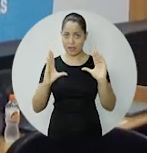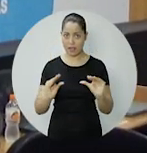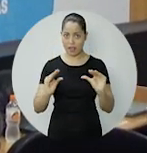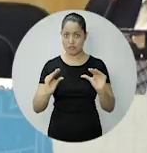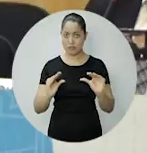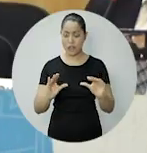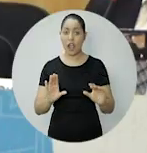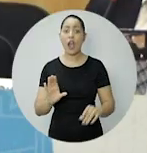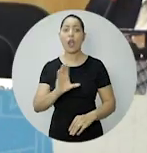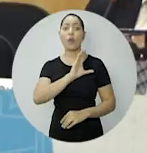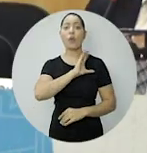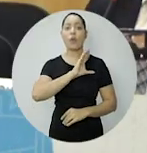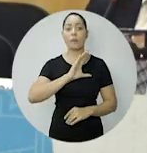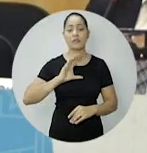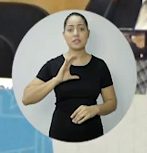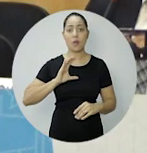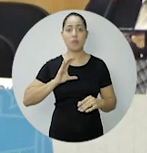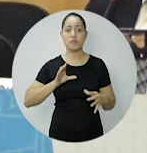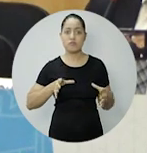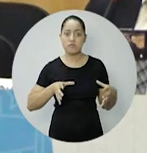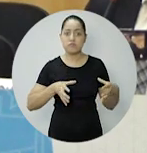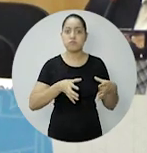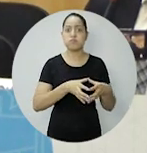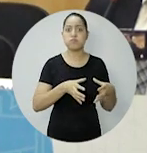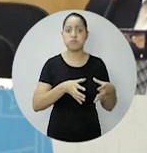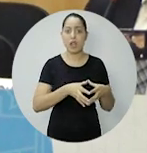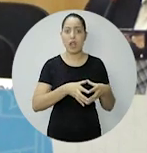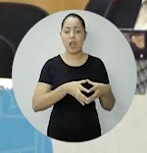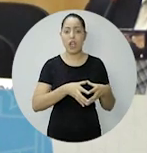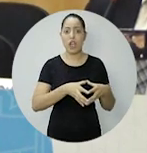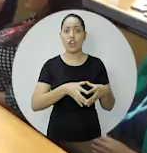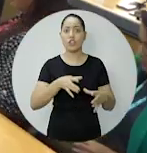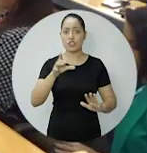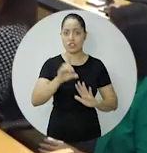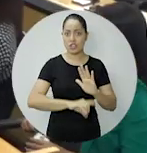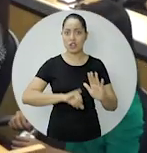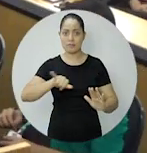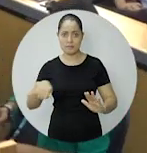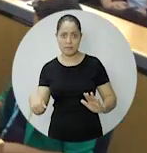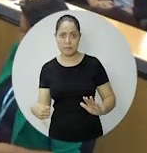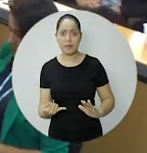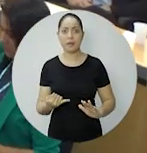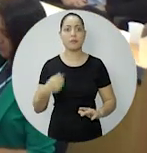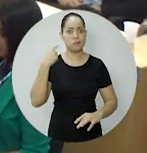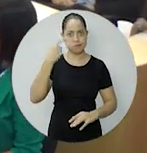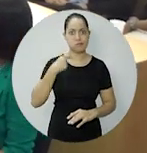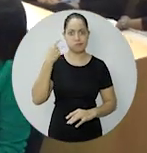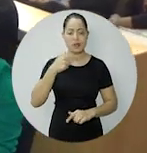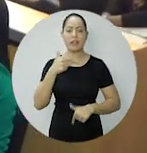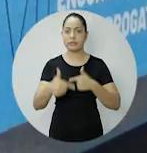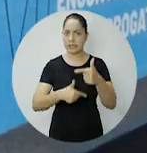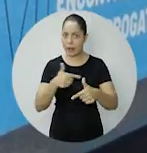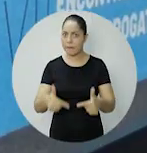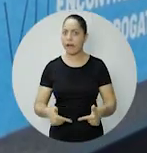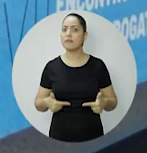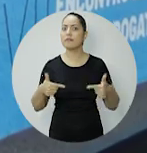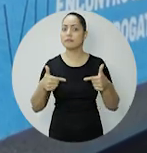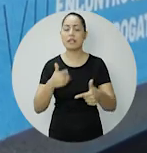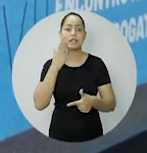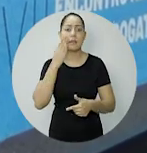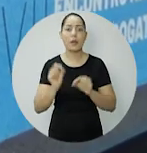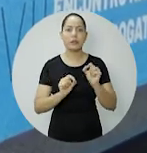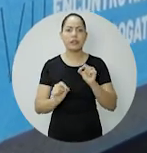Comissão Nacional de Prerrogativas e Valorização da Advocacia trabalha de forma intensa para acompanhar a realidade vivida nas